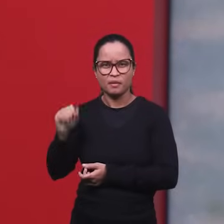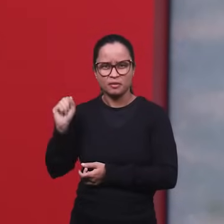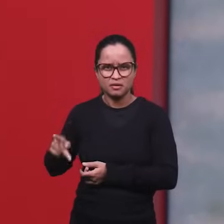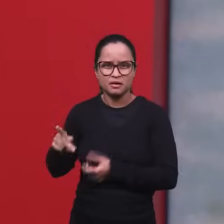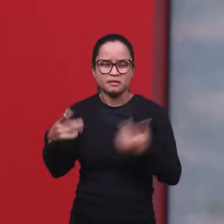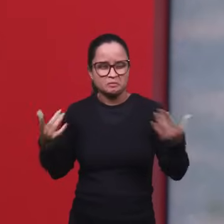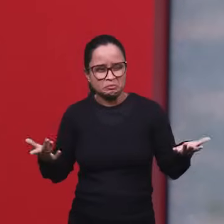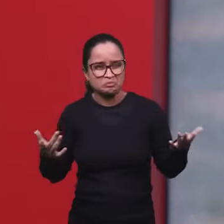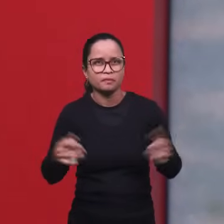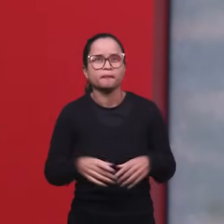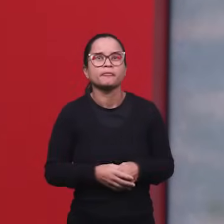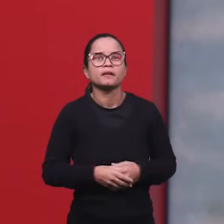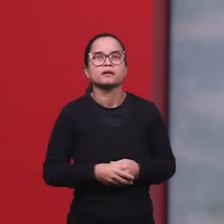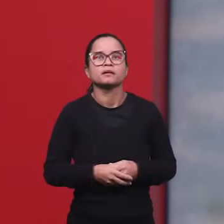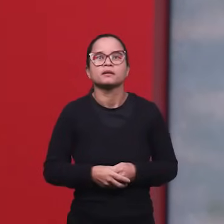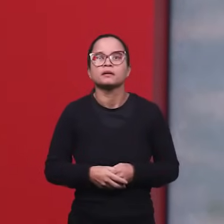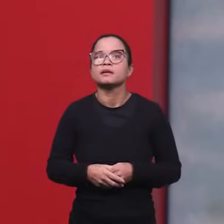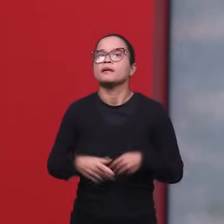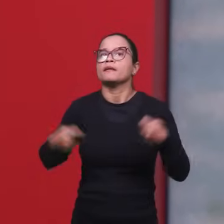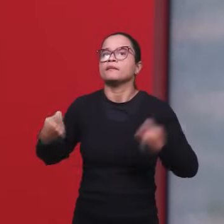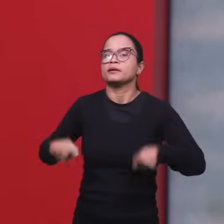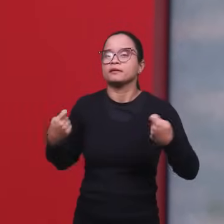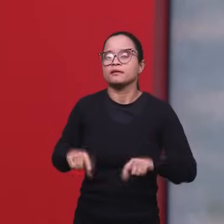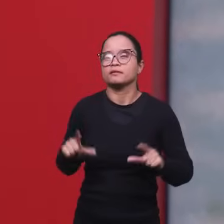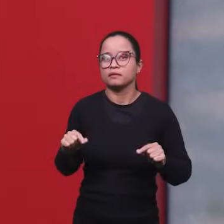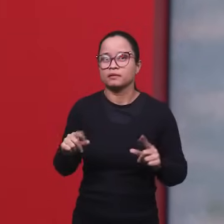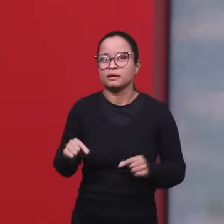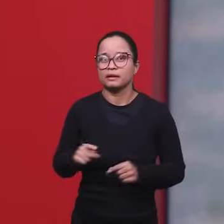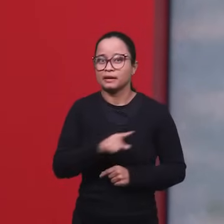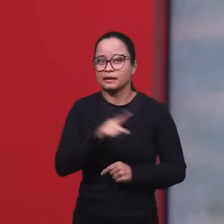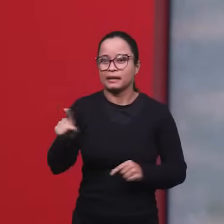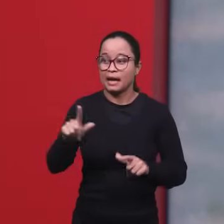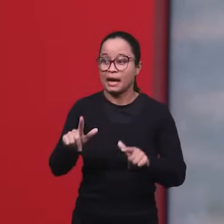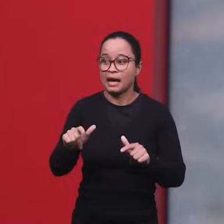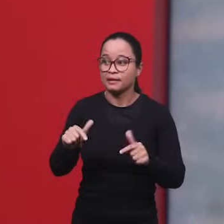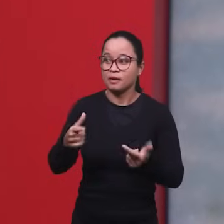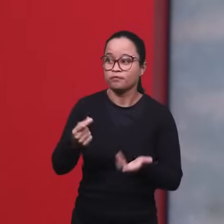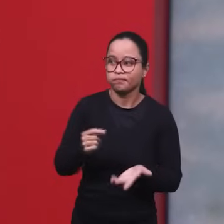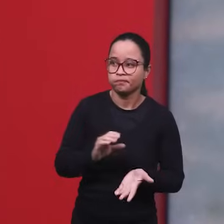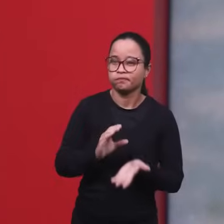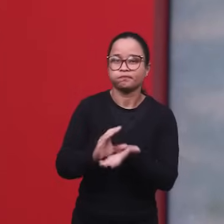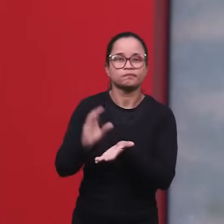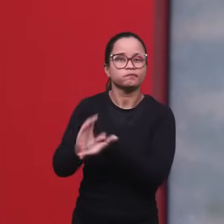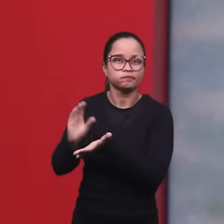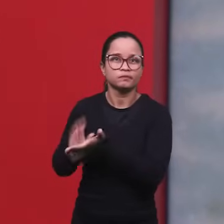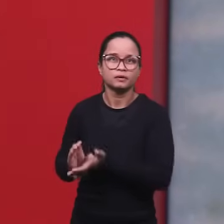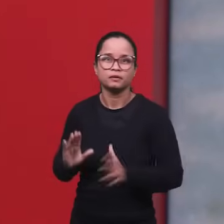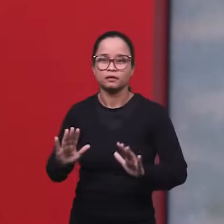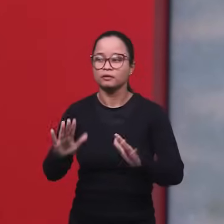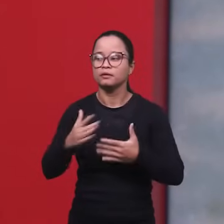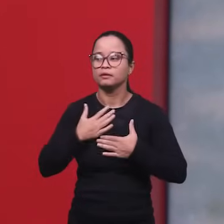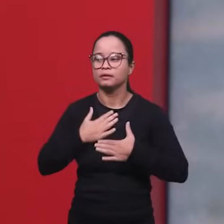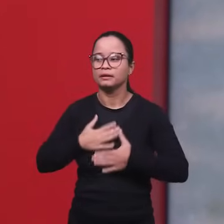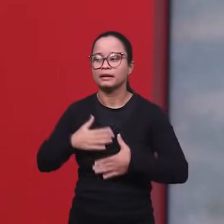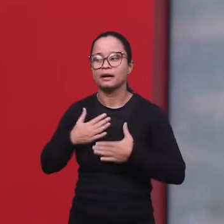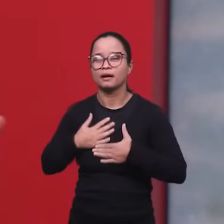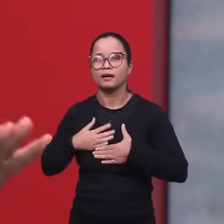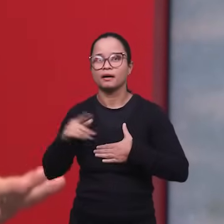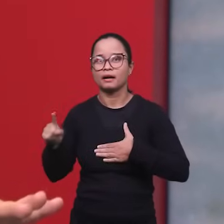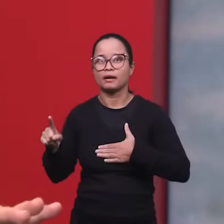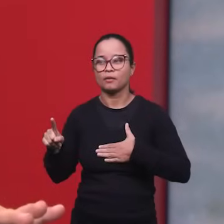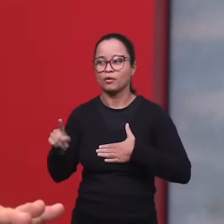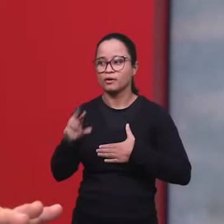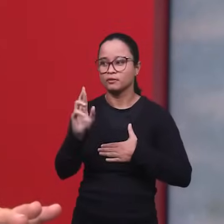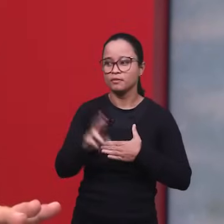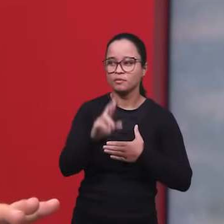que contribuir, tem que aplicar nas ações, investir nas ações. Eu falo, calma, porque uma coisa